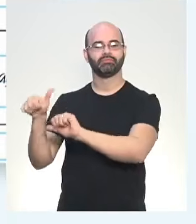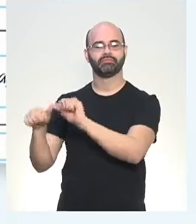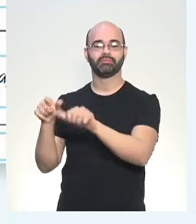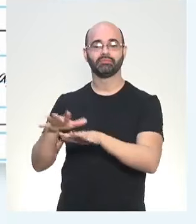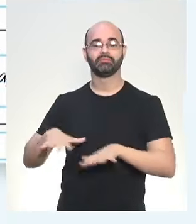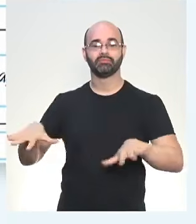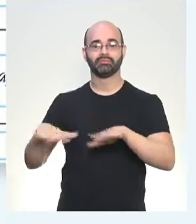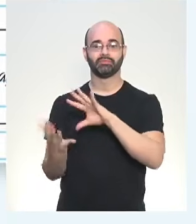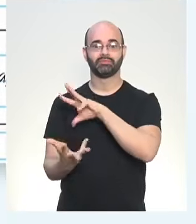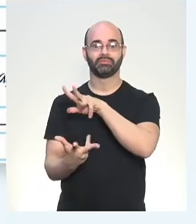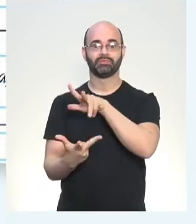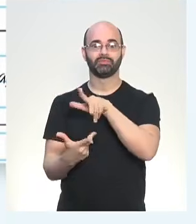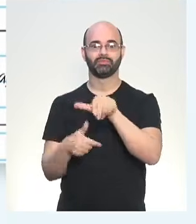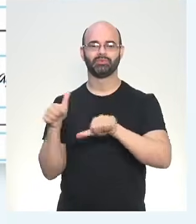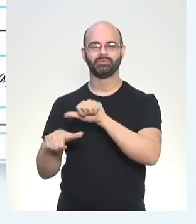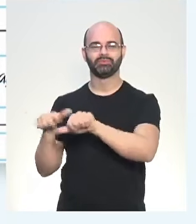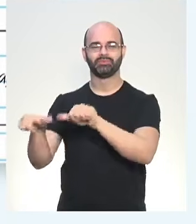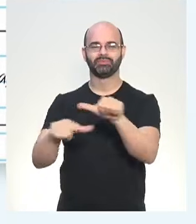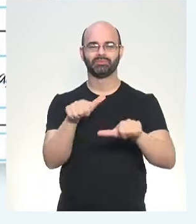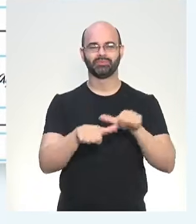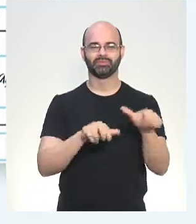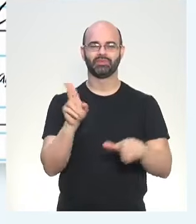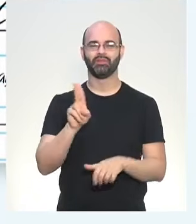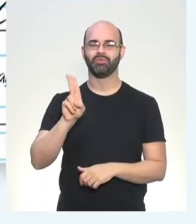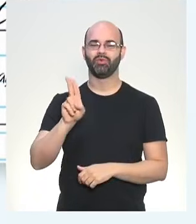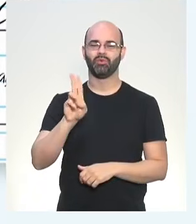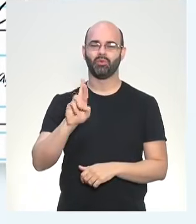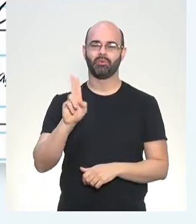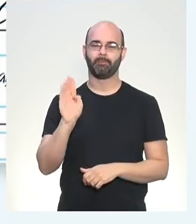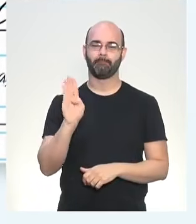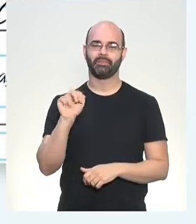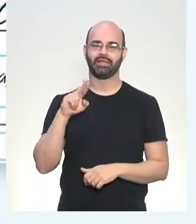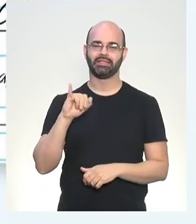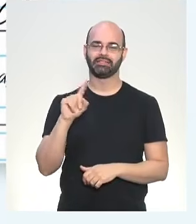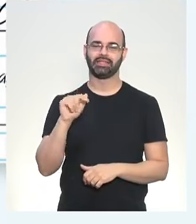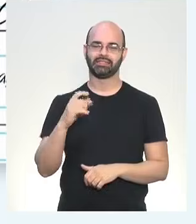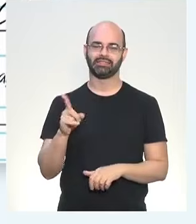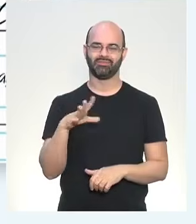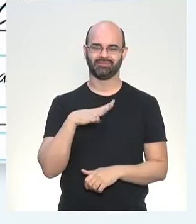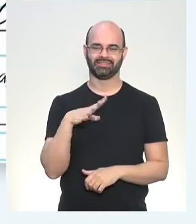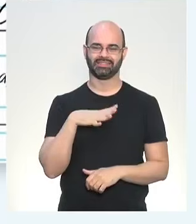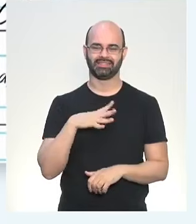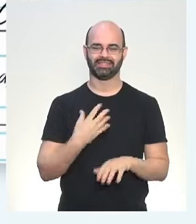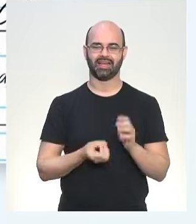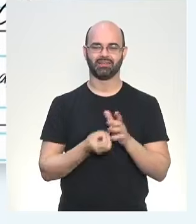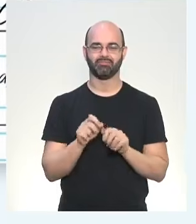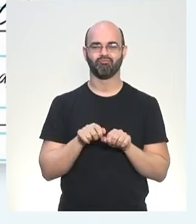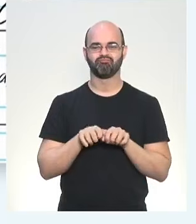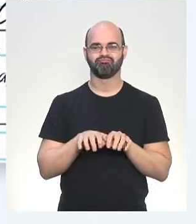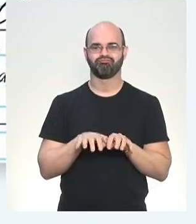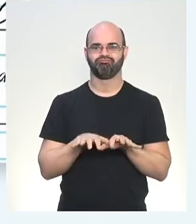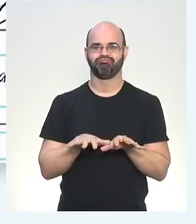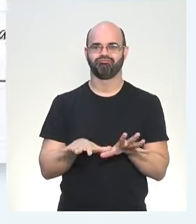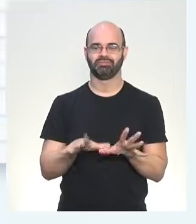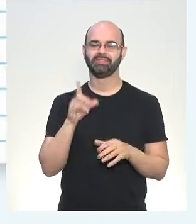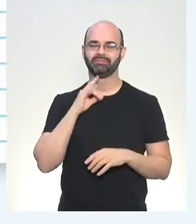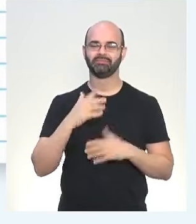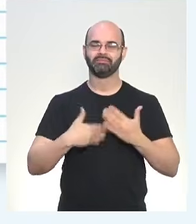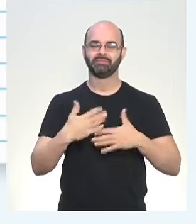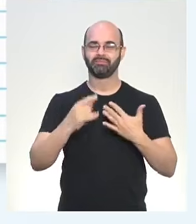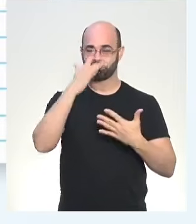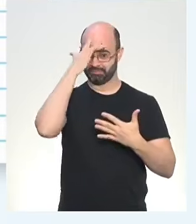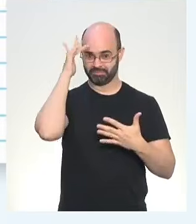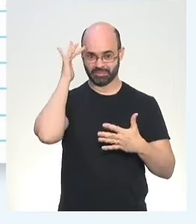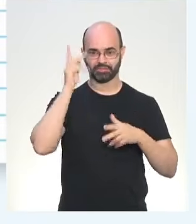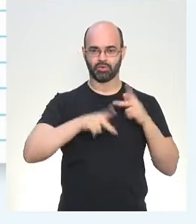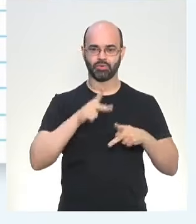espacial do planeta, também conhecido como urbanização. Historicamente, a noção de cidade tem sido atribuída à concentração de